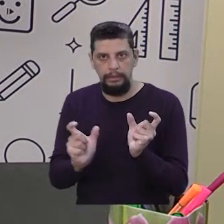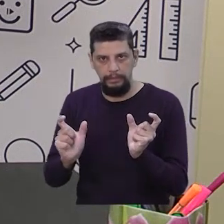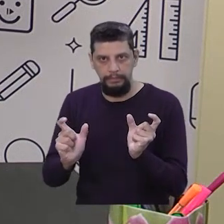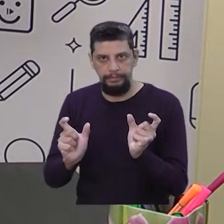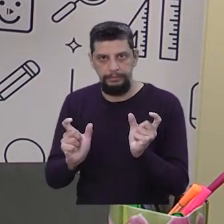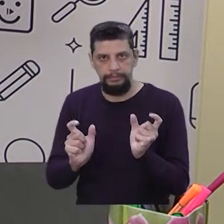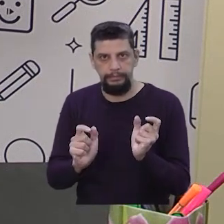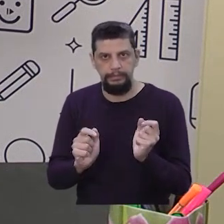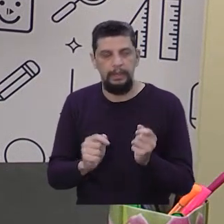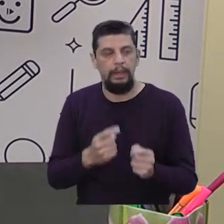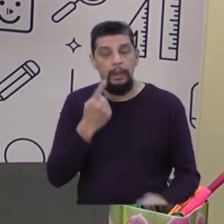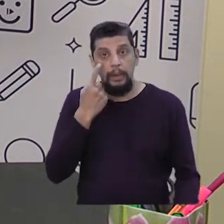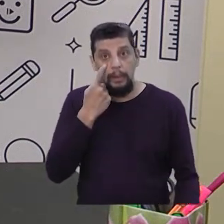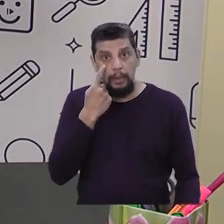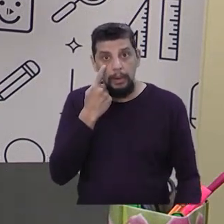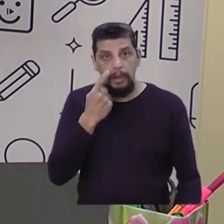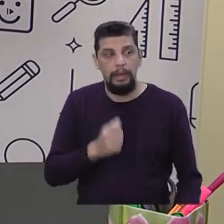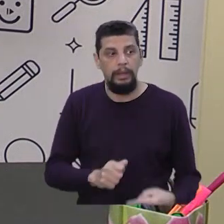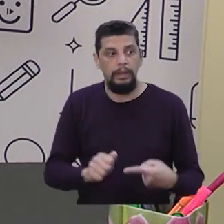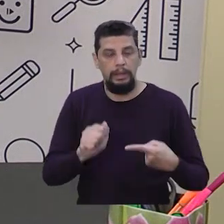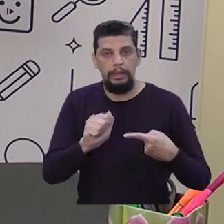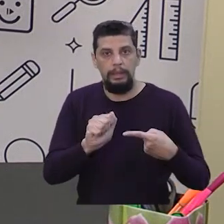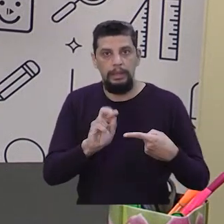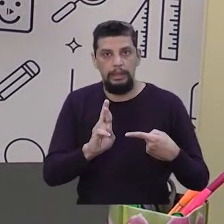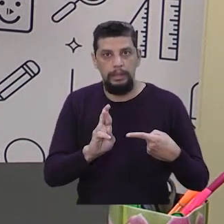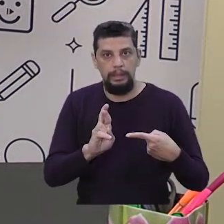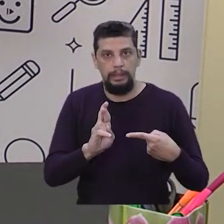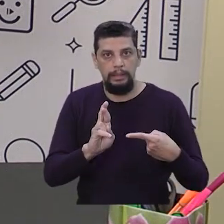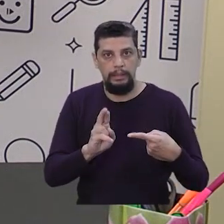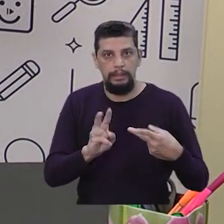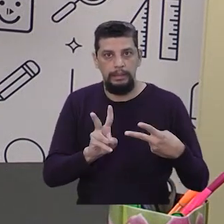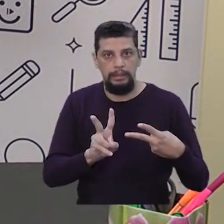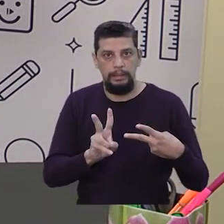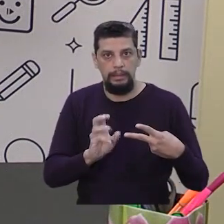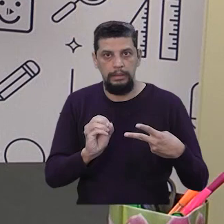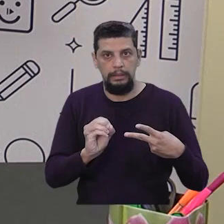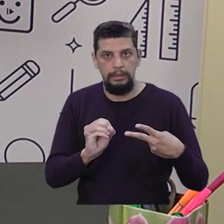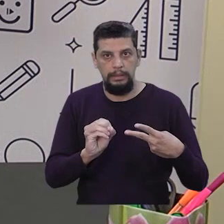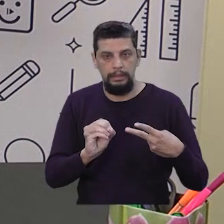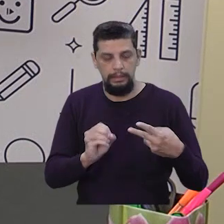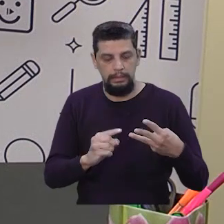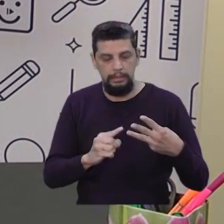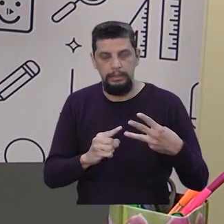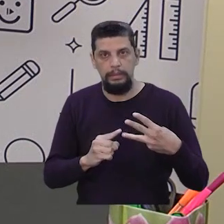Re. Então, olha aqui, ó. Vamos lá. A.